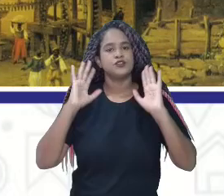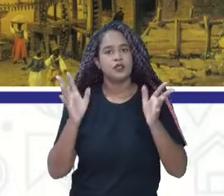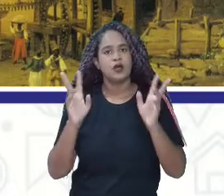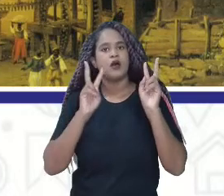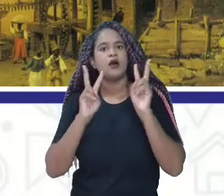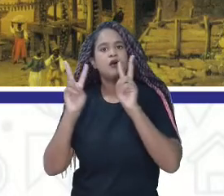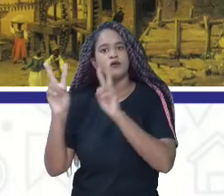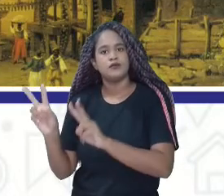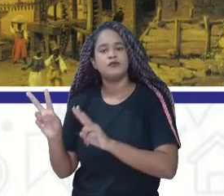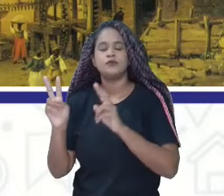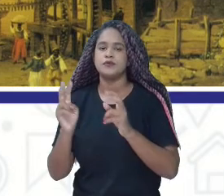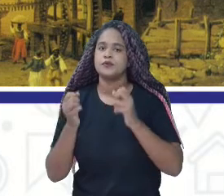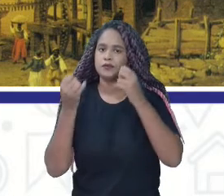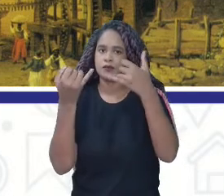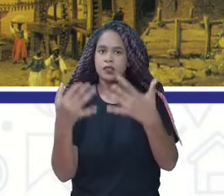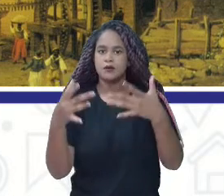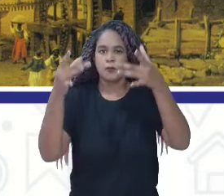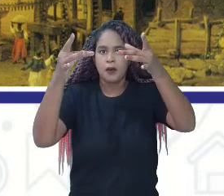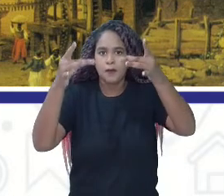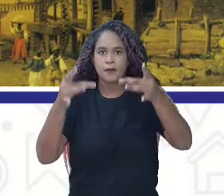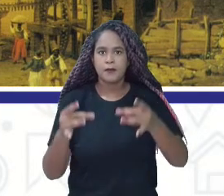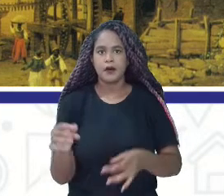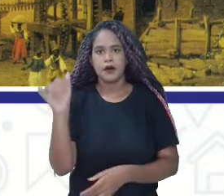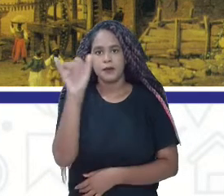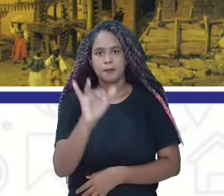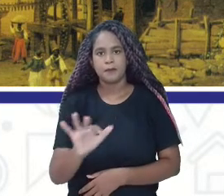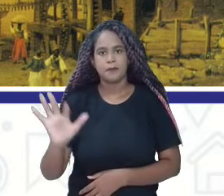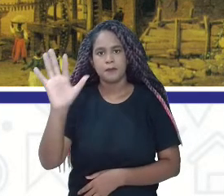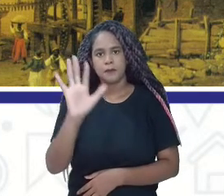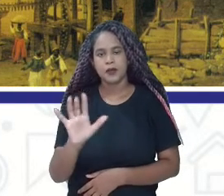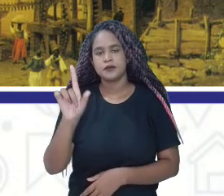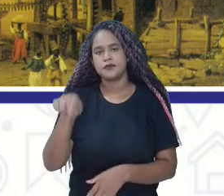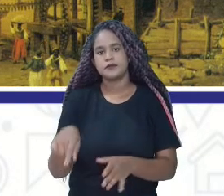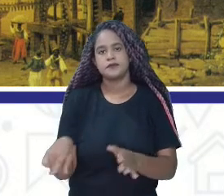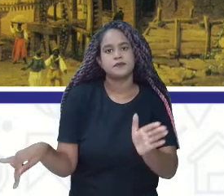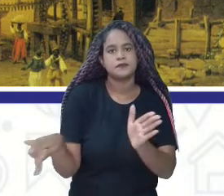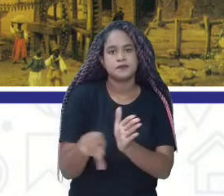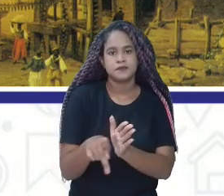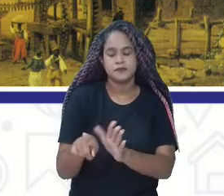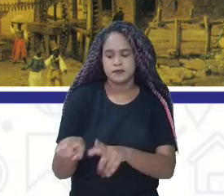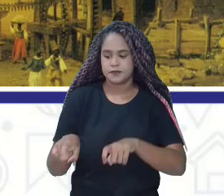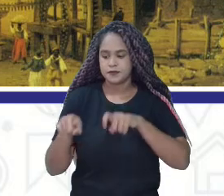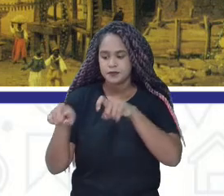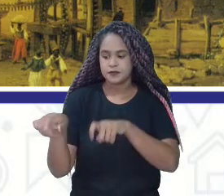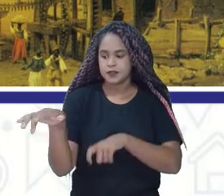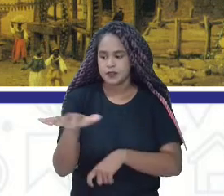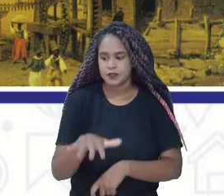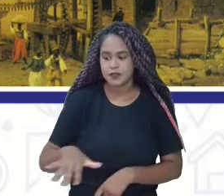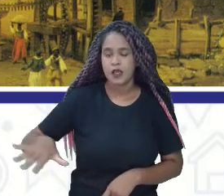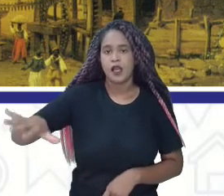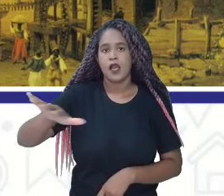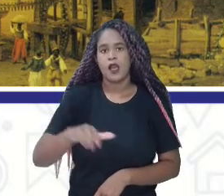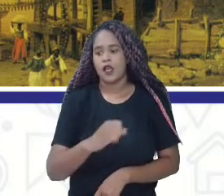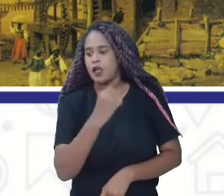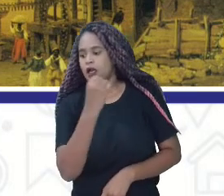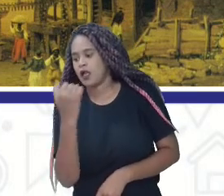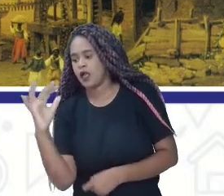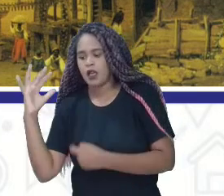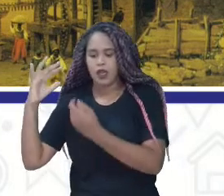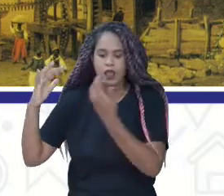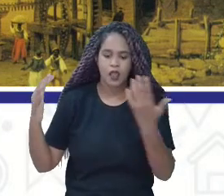uma descrição dessa imagem, é a imagem de um engenho, né? A gente tem a área que muito provavelmente seria a área de plantio,